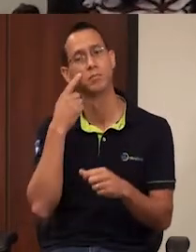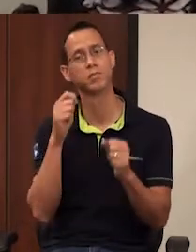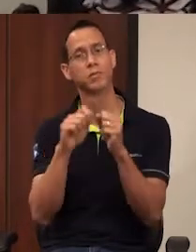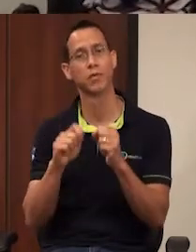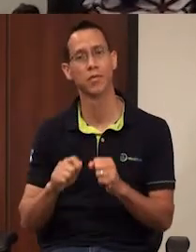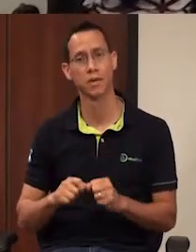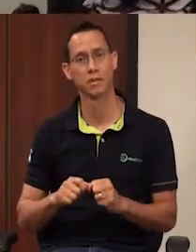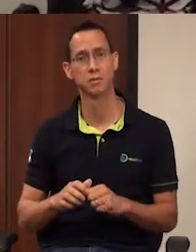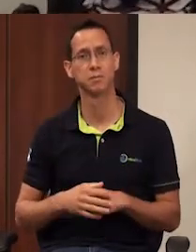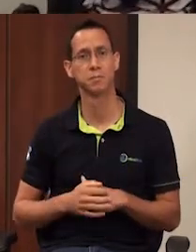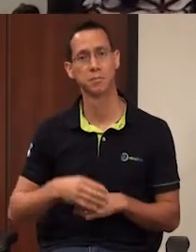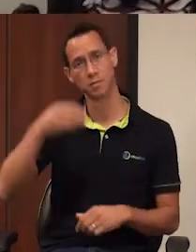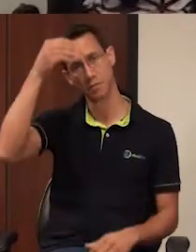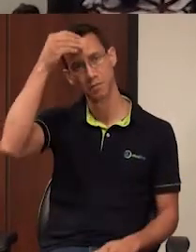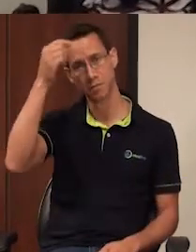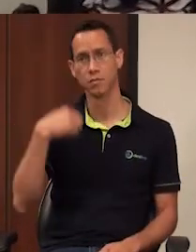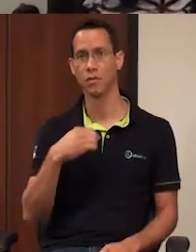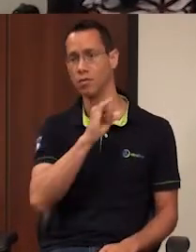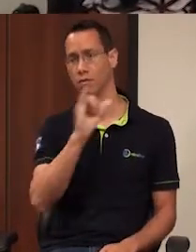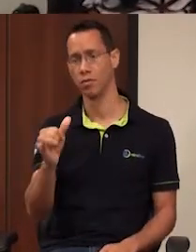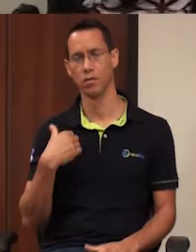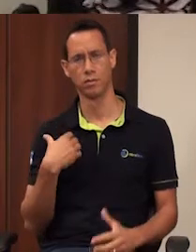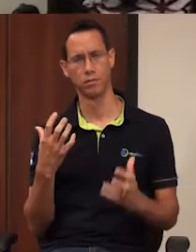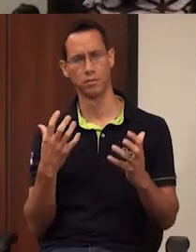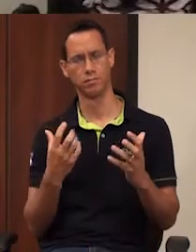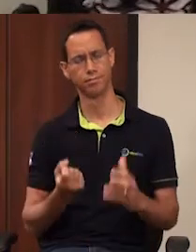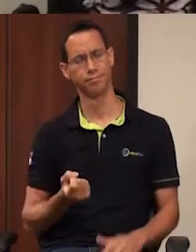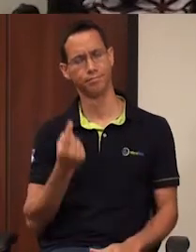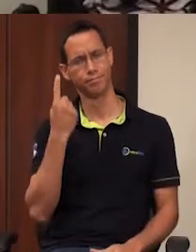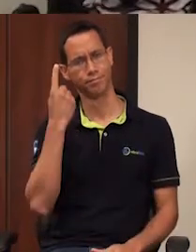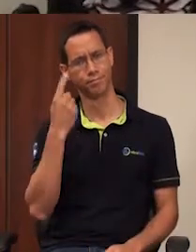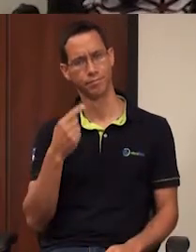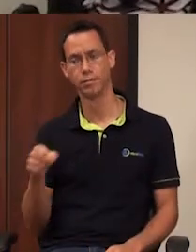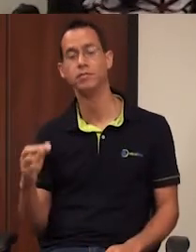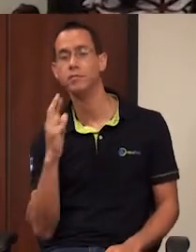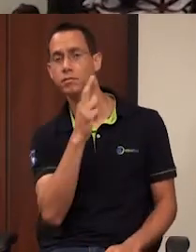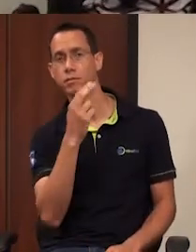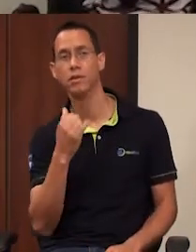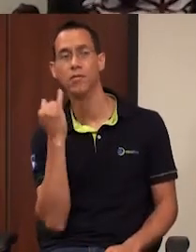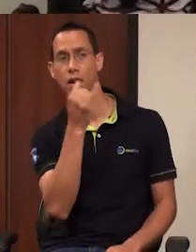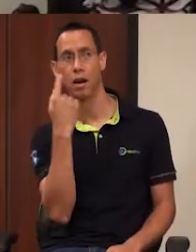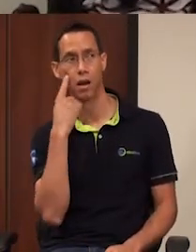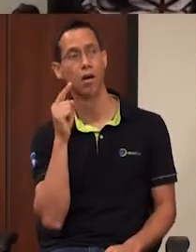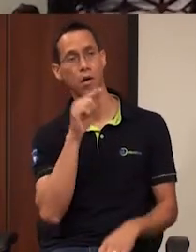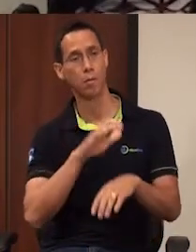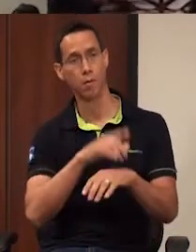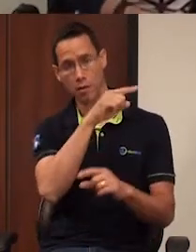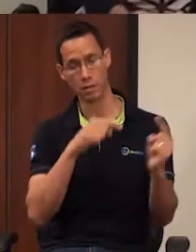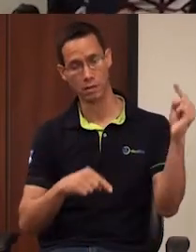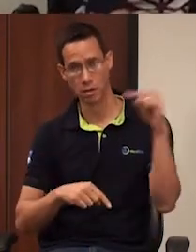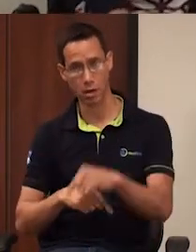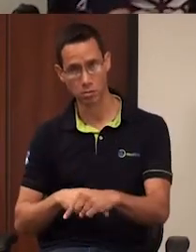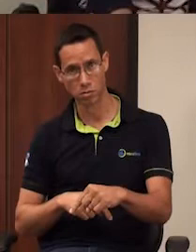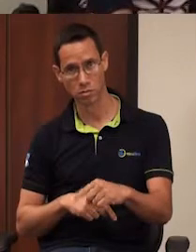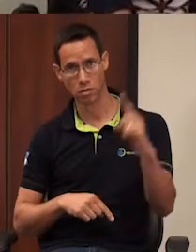meu sobrinho, ele veio e trouxe o recado, constrangido. Eu falei assim, fala para ele, ou ele desce, né?